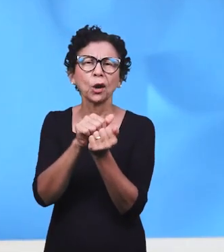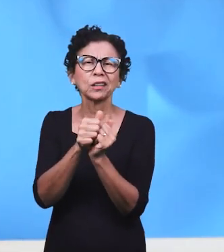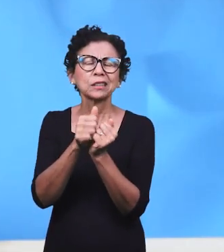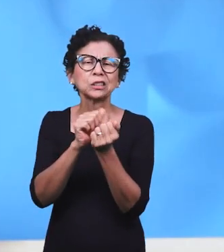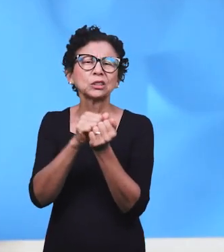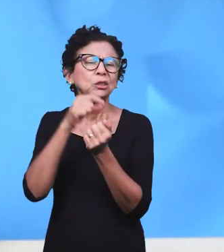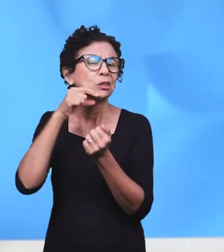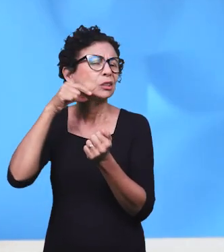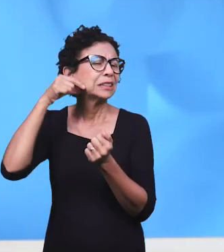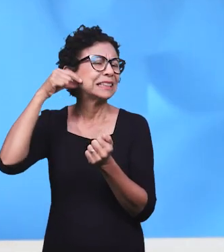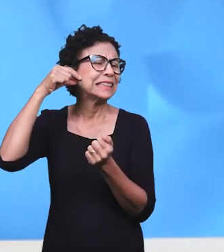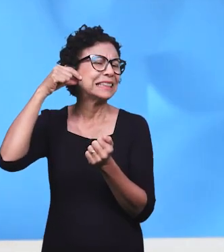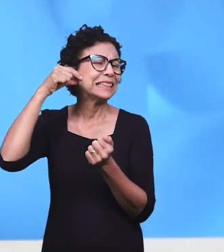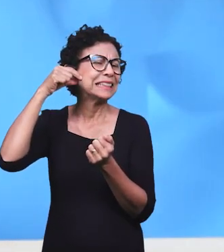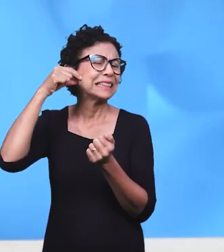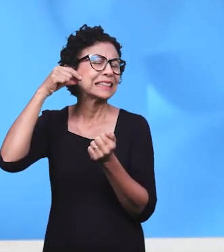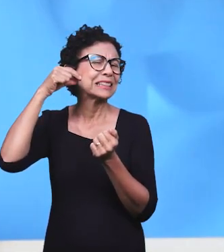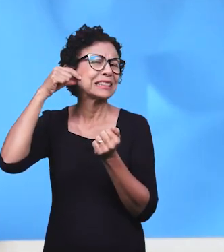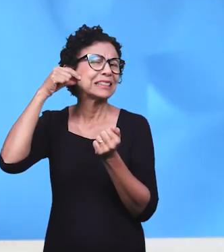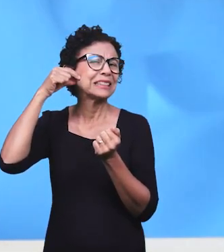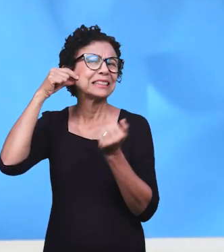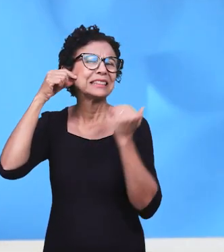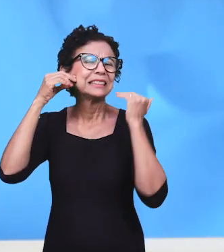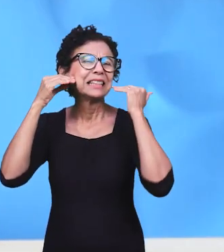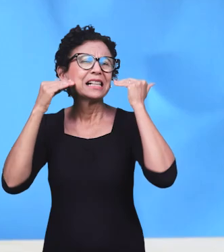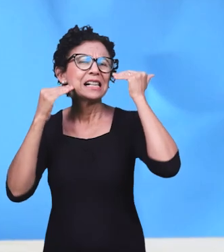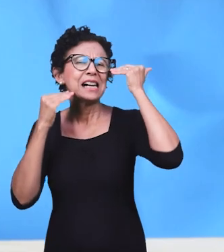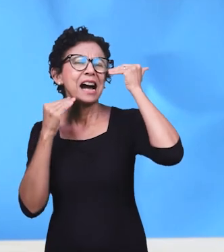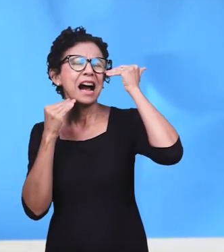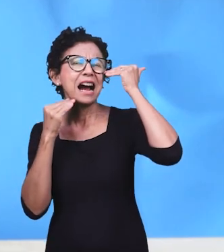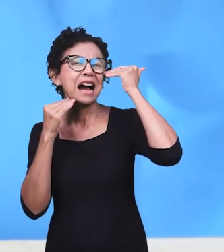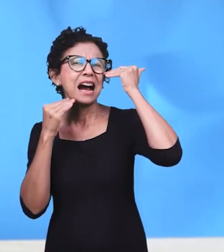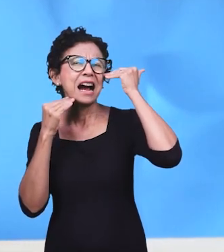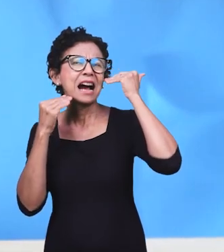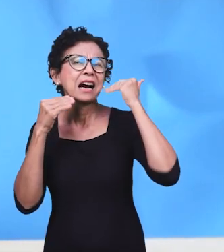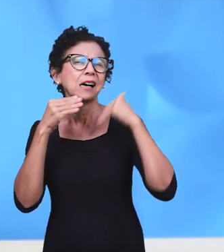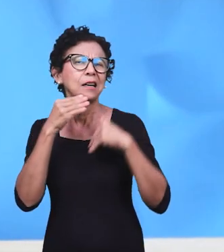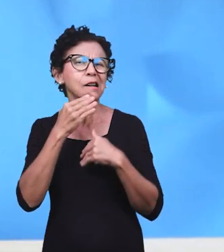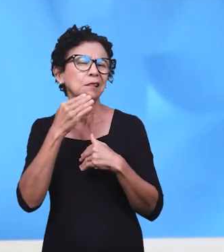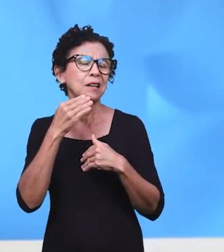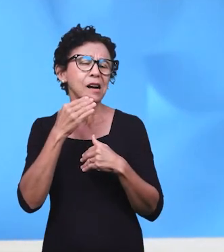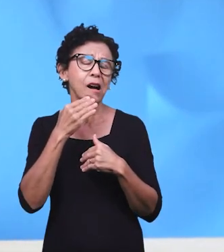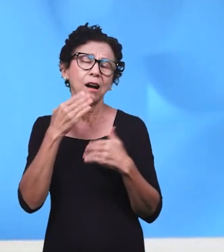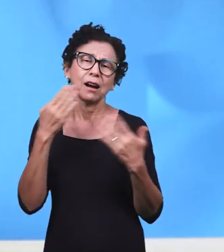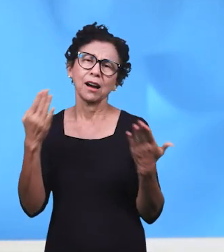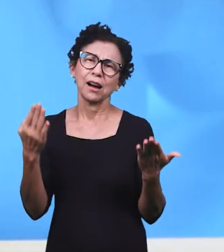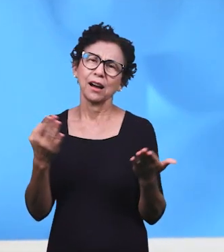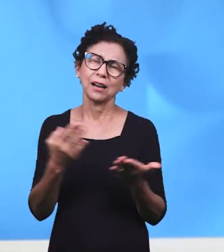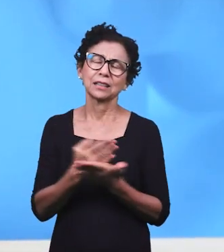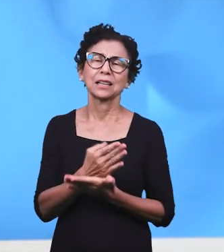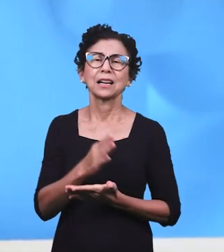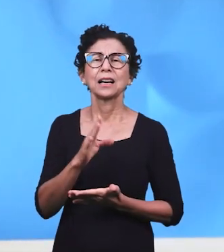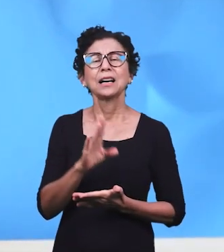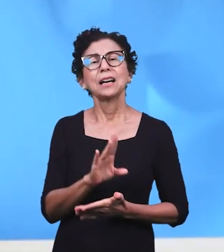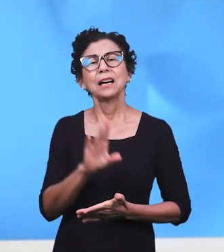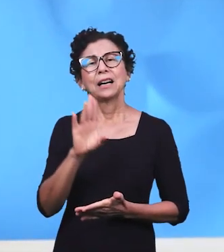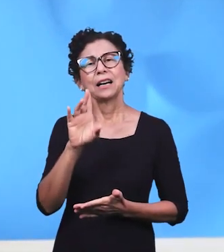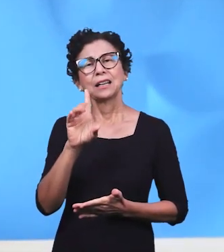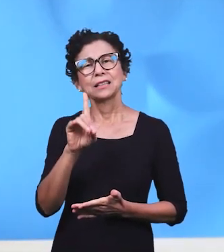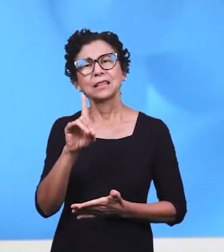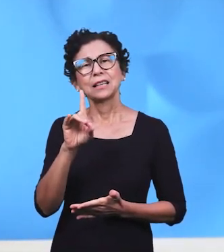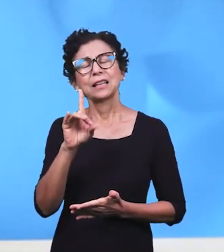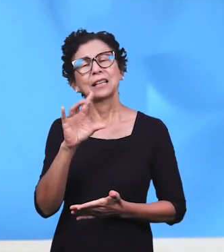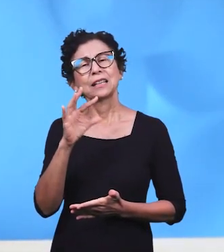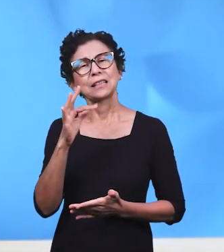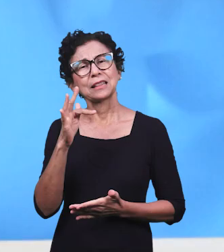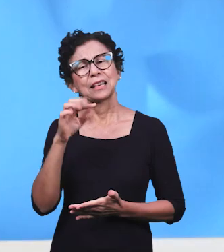comprimido, porque um lado está mais equivalente do que o outro. Então isso também é um problema que acontece por conta de uma prótese